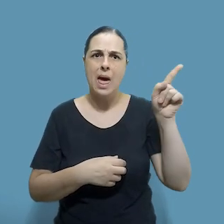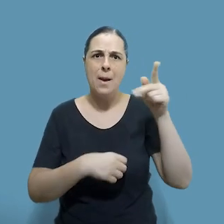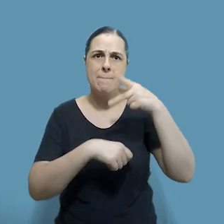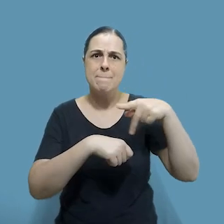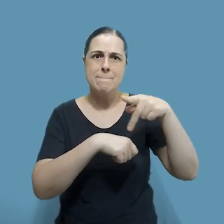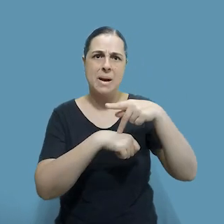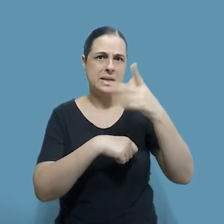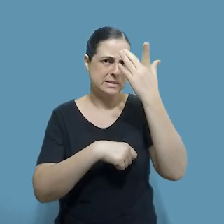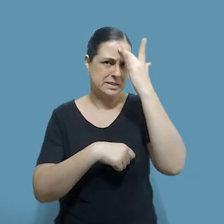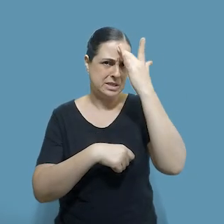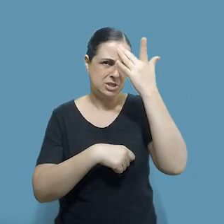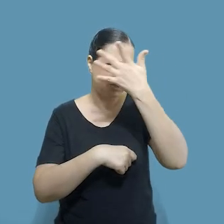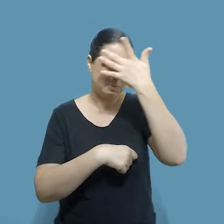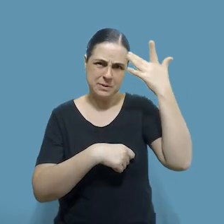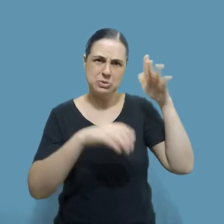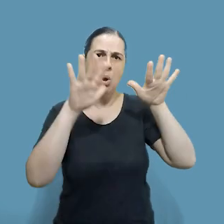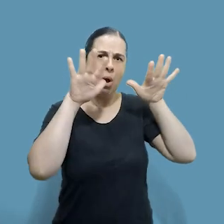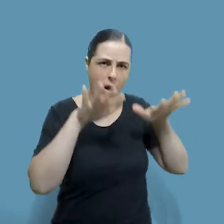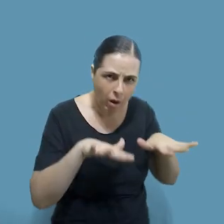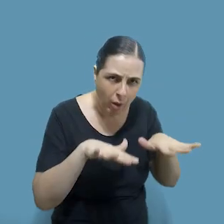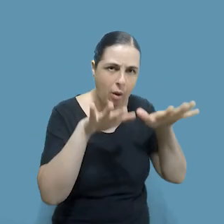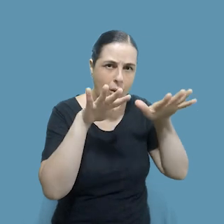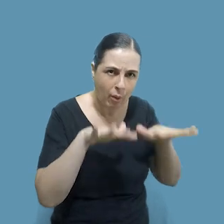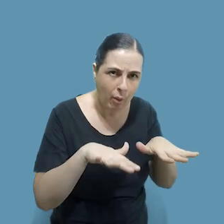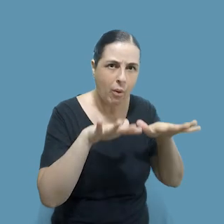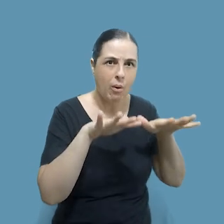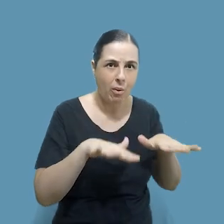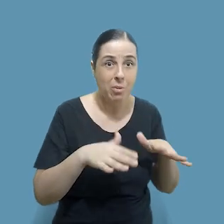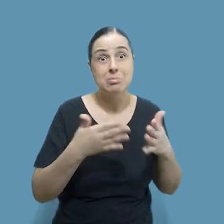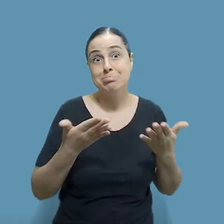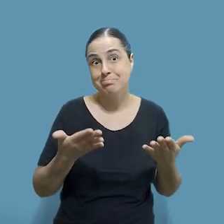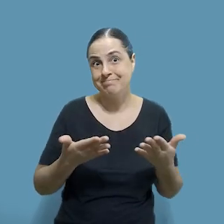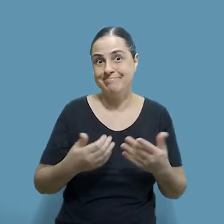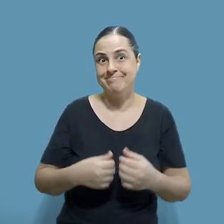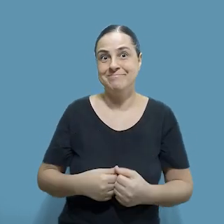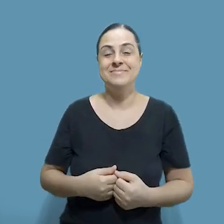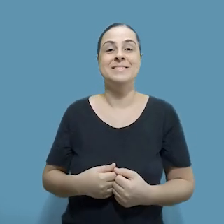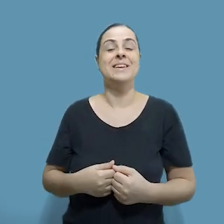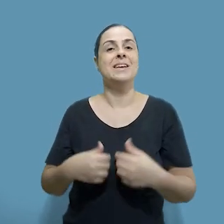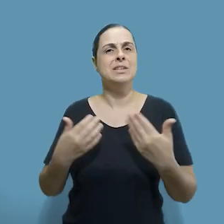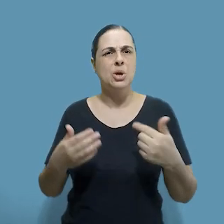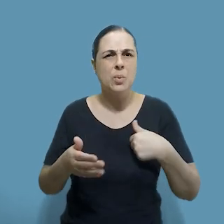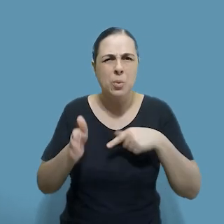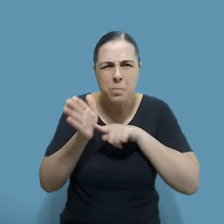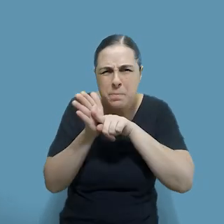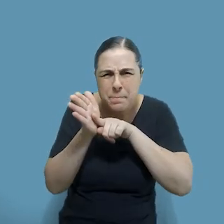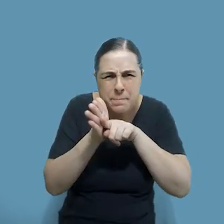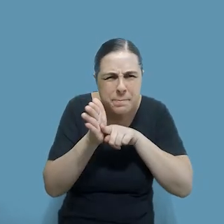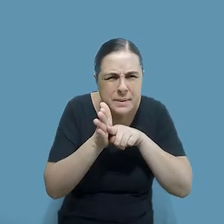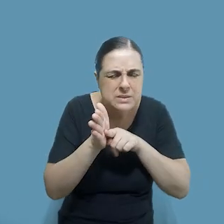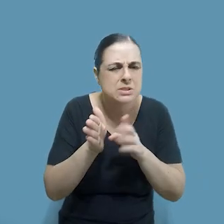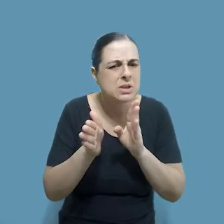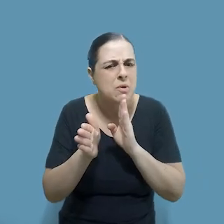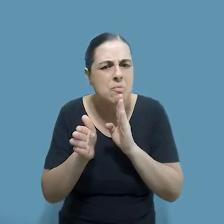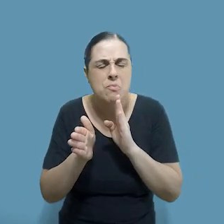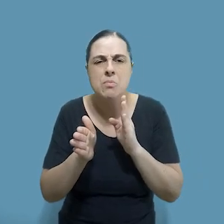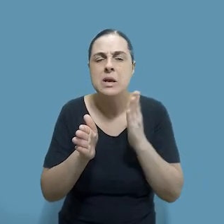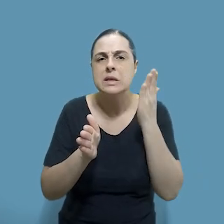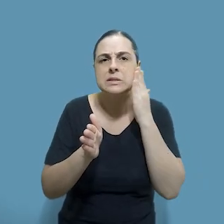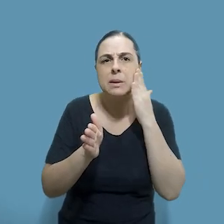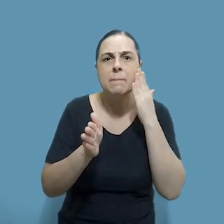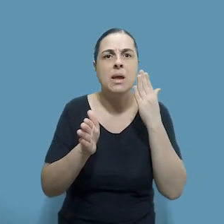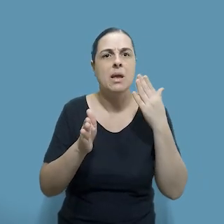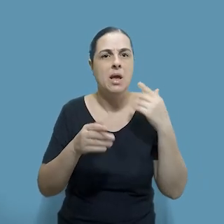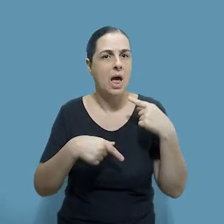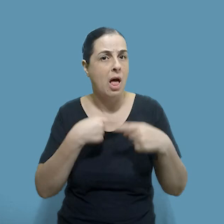muito reverenciada. Aí eu comecei a fazer uma atualização rápida e eu vi que não tinha